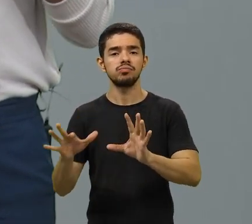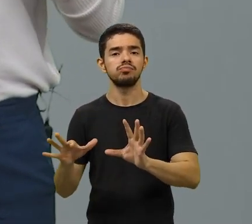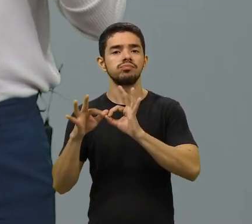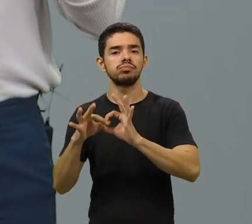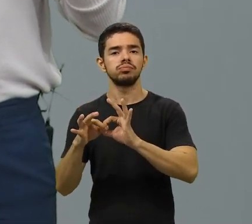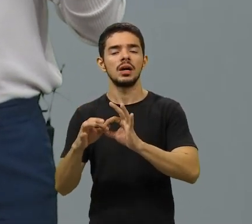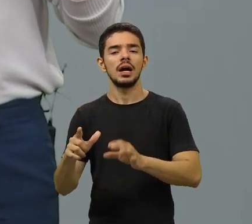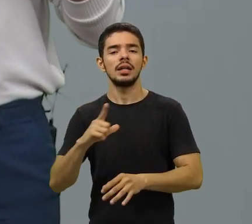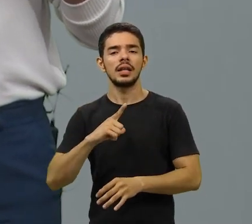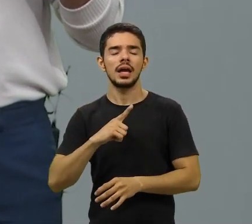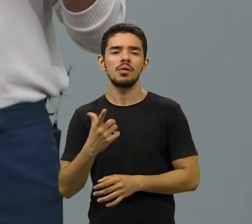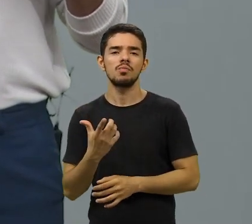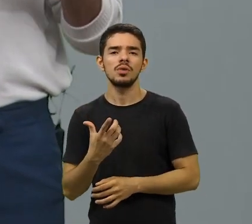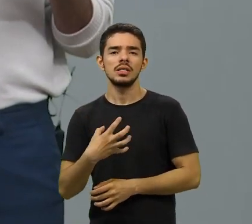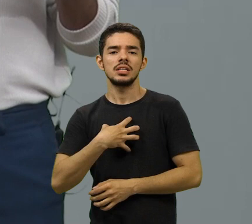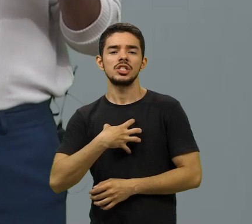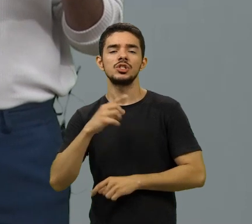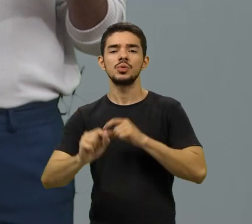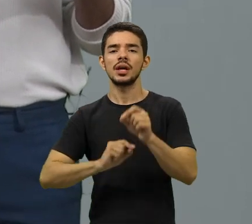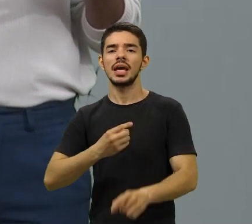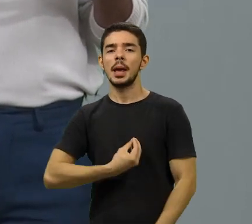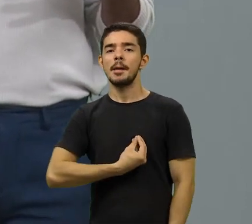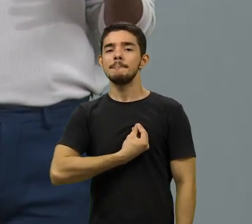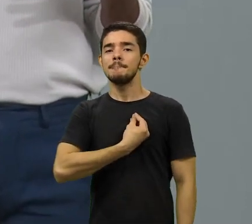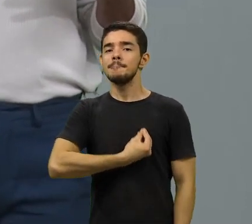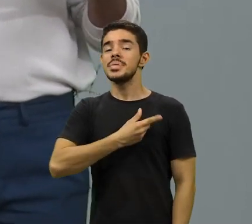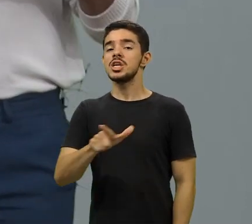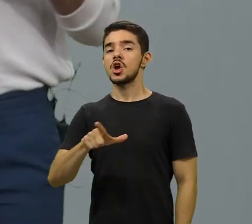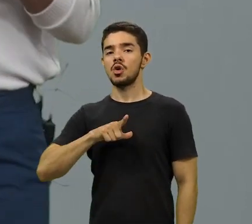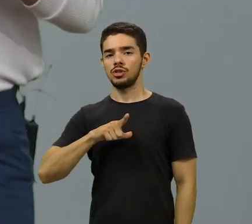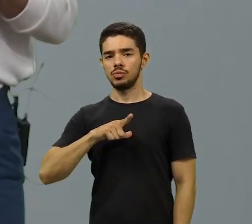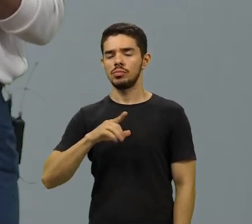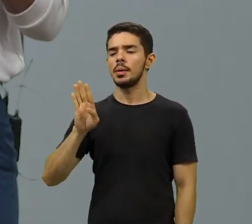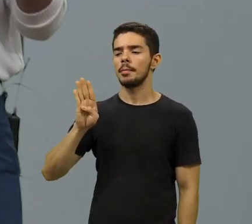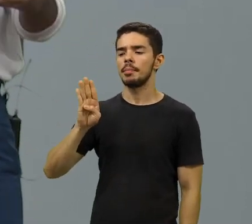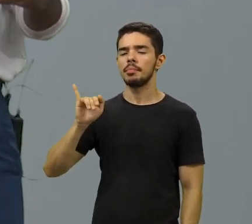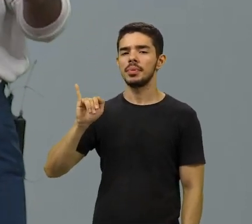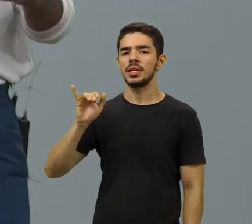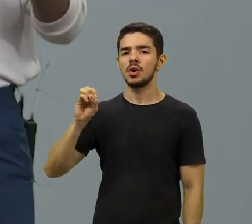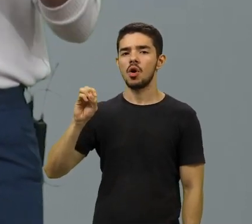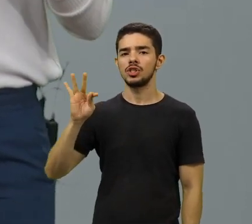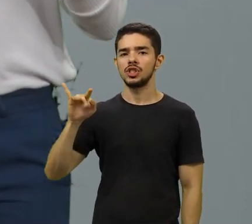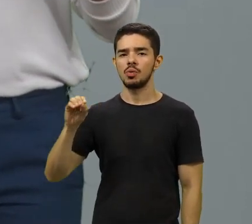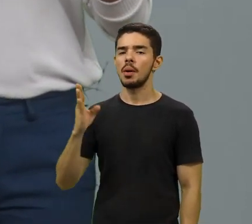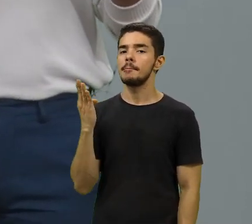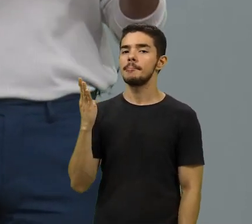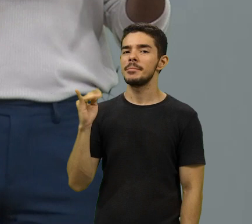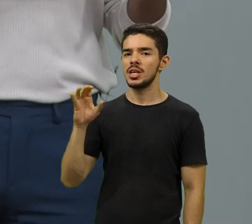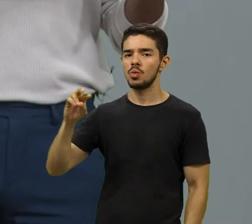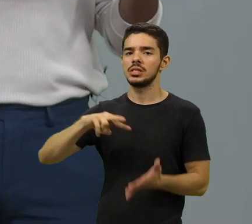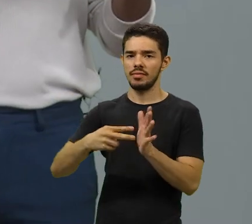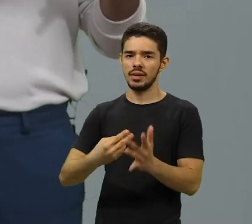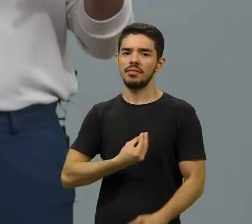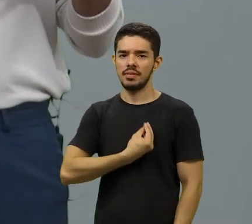damos aí um sentido de bióticos, seres bióticos. O que é o biótico? Vamos lá, bio vem